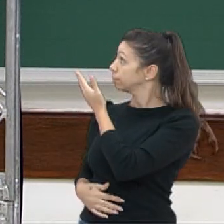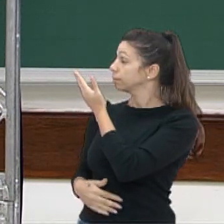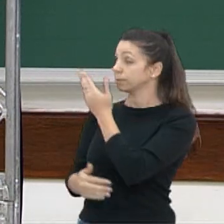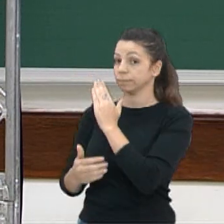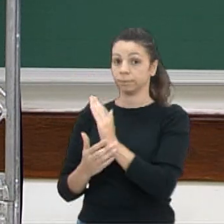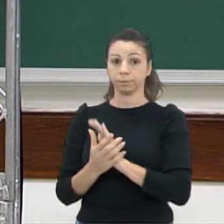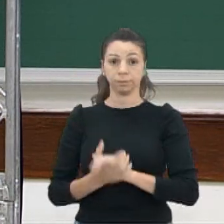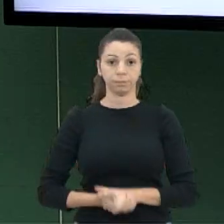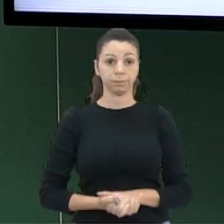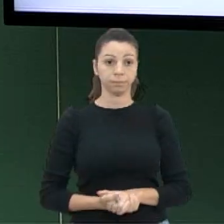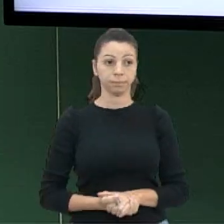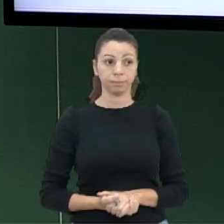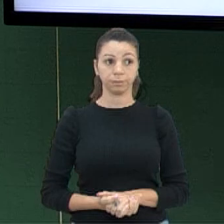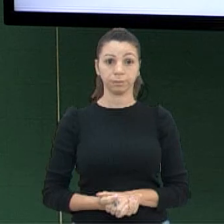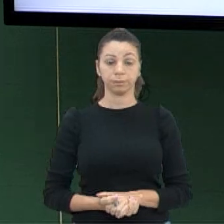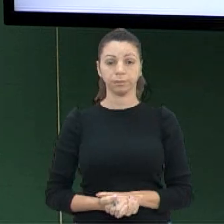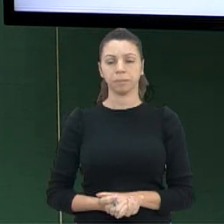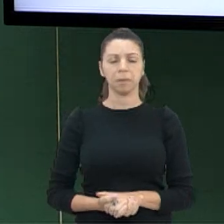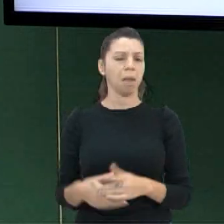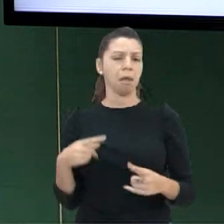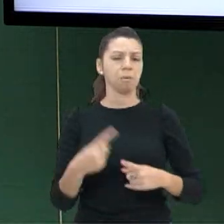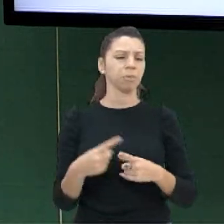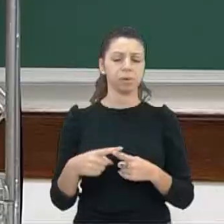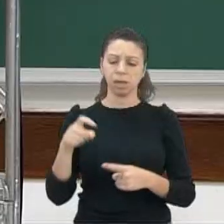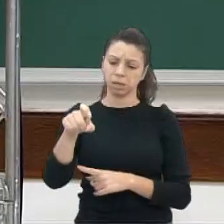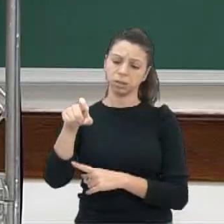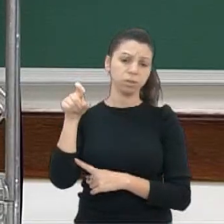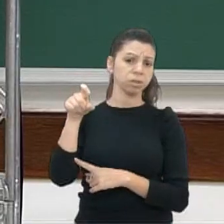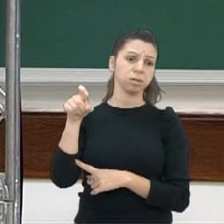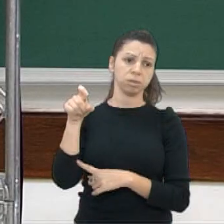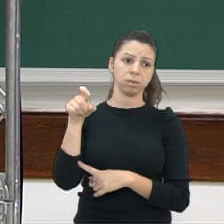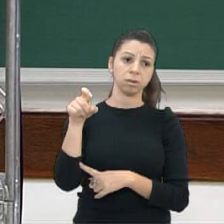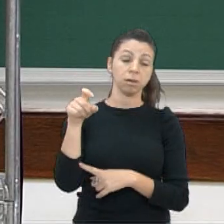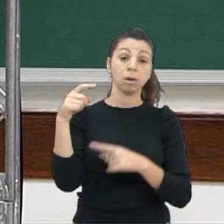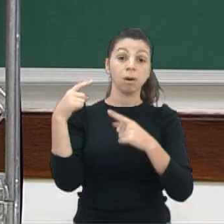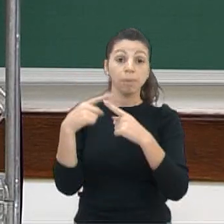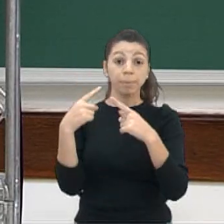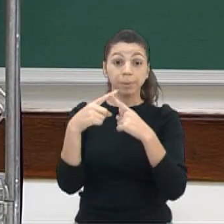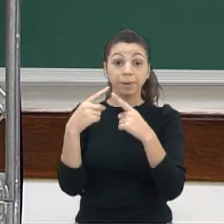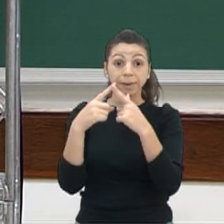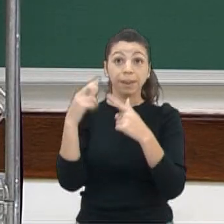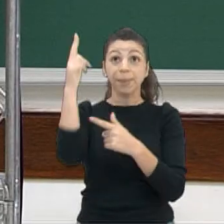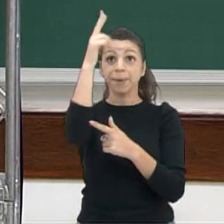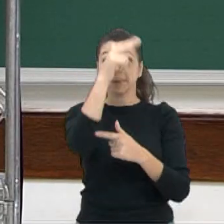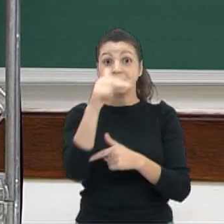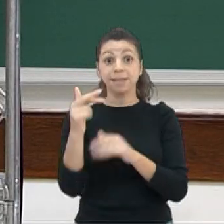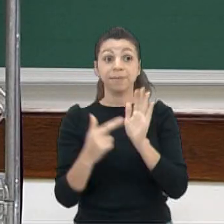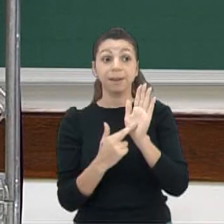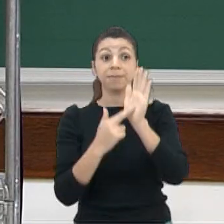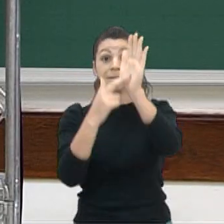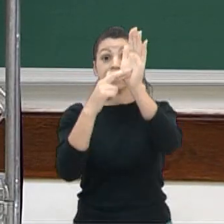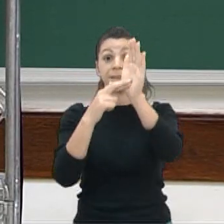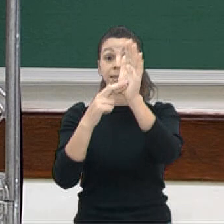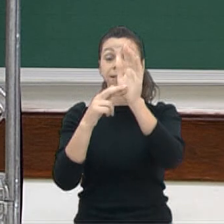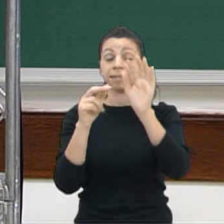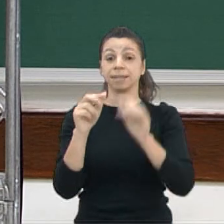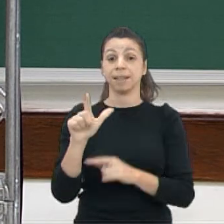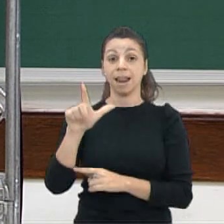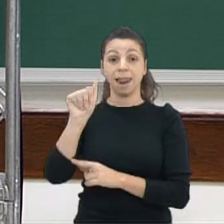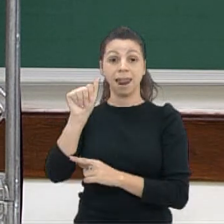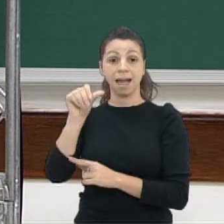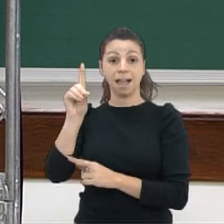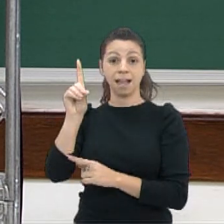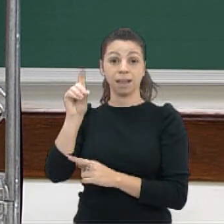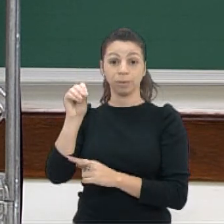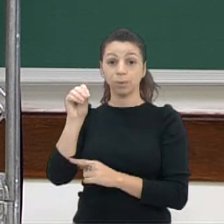x ao quadrado. Mas por que x, professora? Porque o desenho ele está sendo representado com os lados